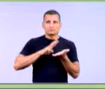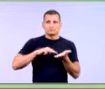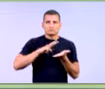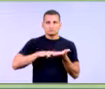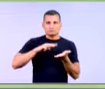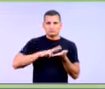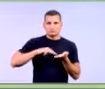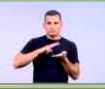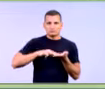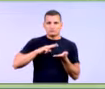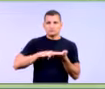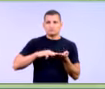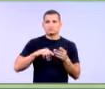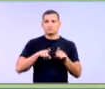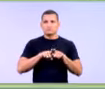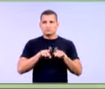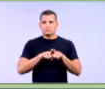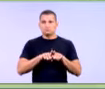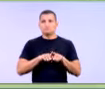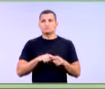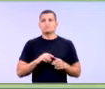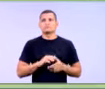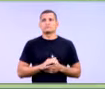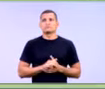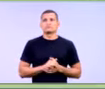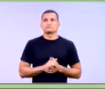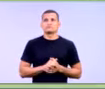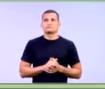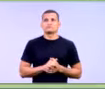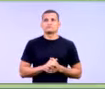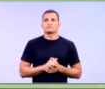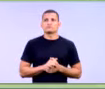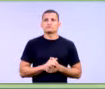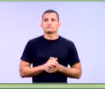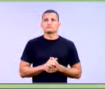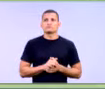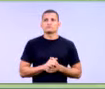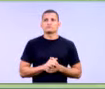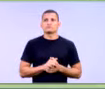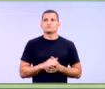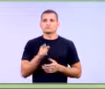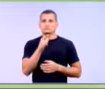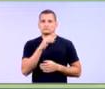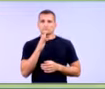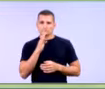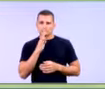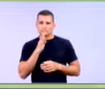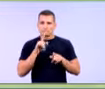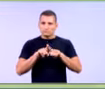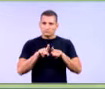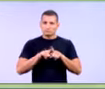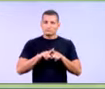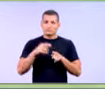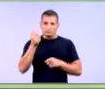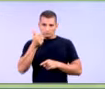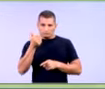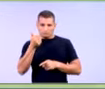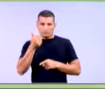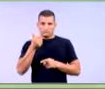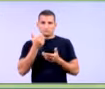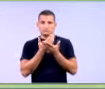A metodologia, né? Metodologia que você aí conheceu um pouquinho sobre método na primeira aula.